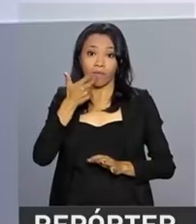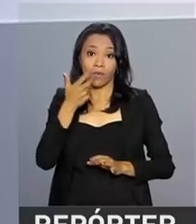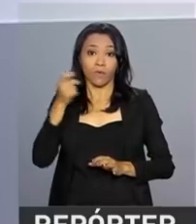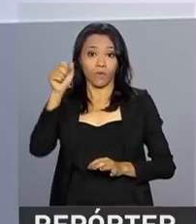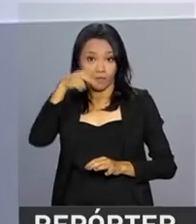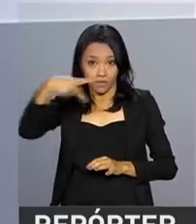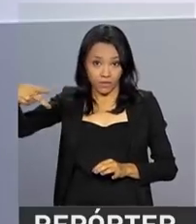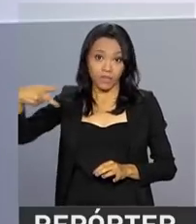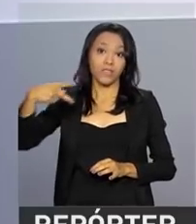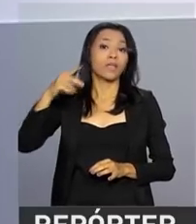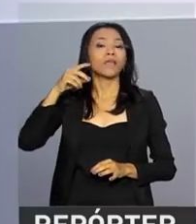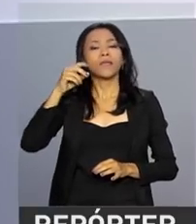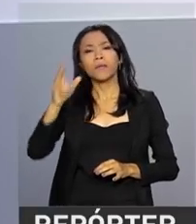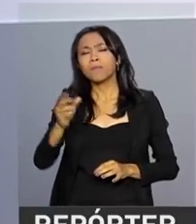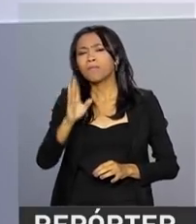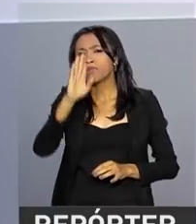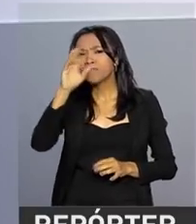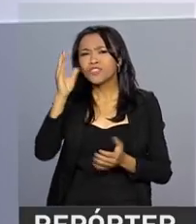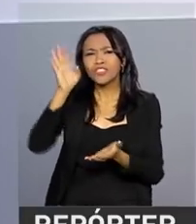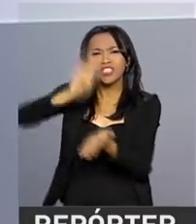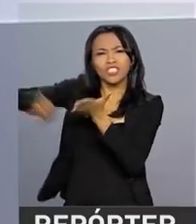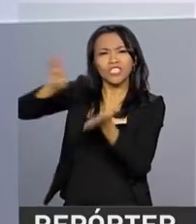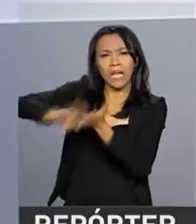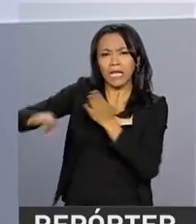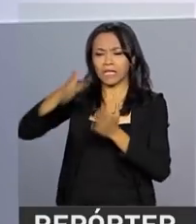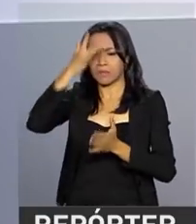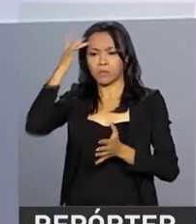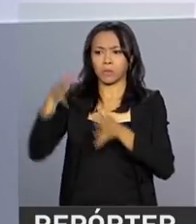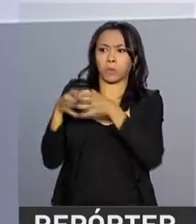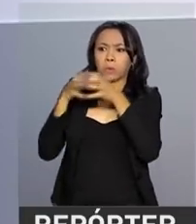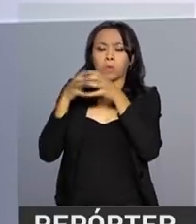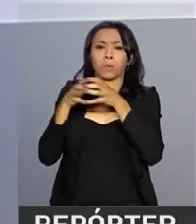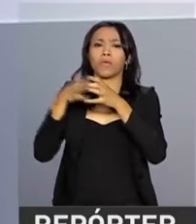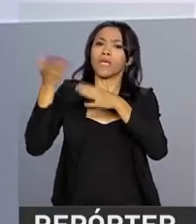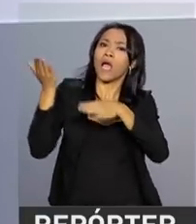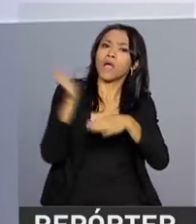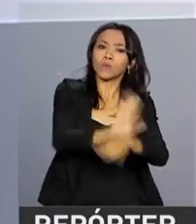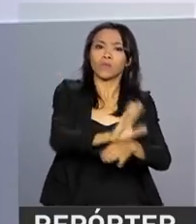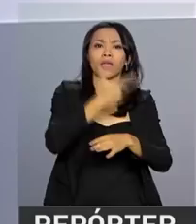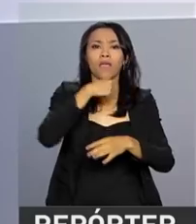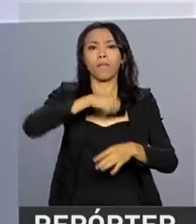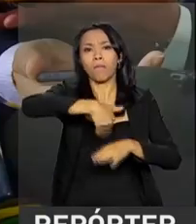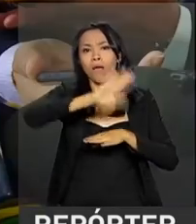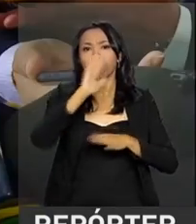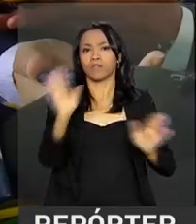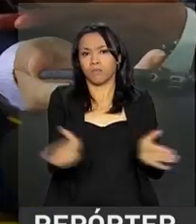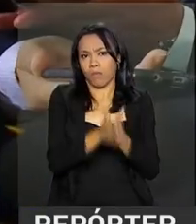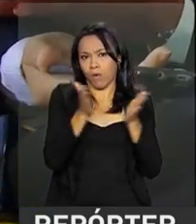da reforma é combater privilégios e preservar os mais pobres e mais vulneráveis